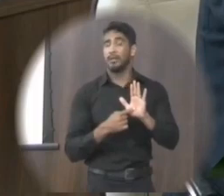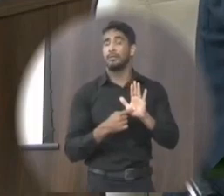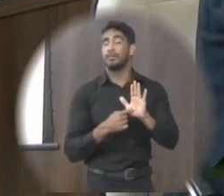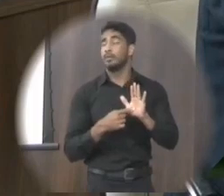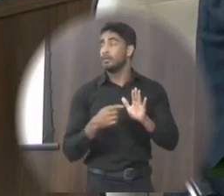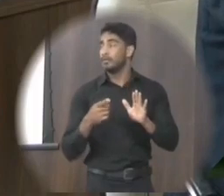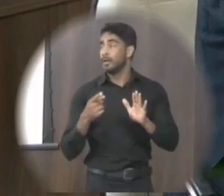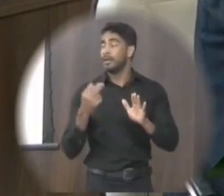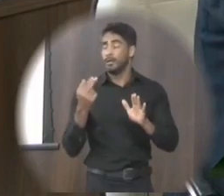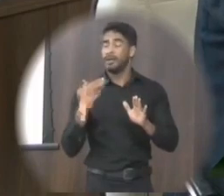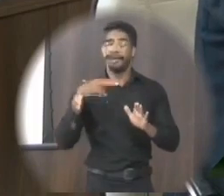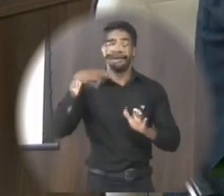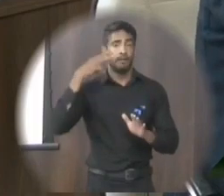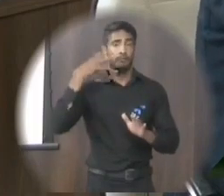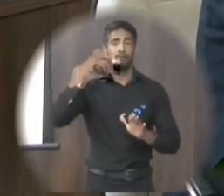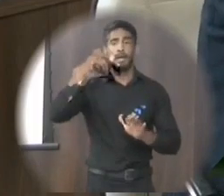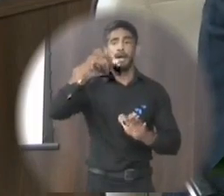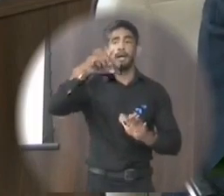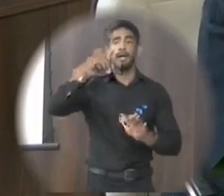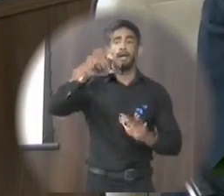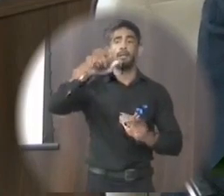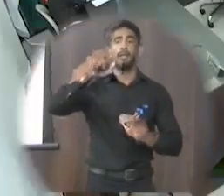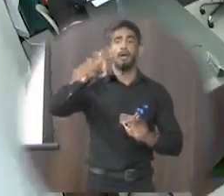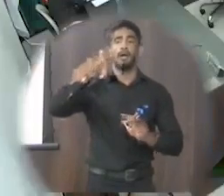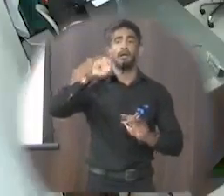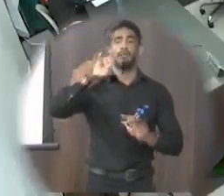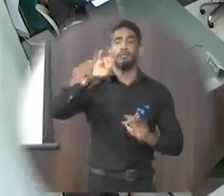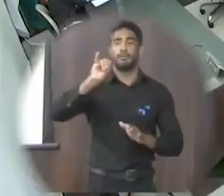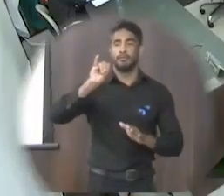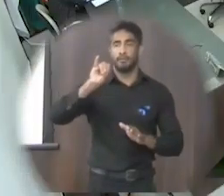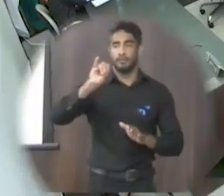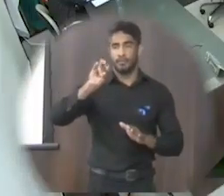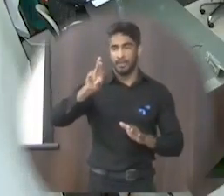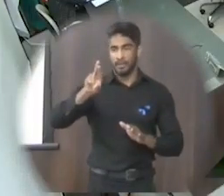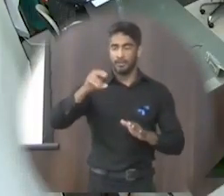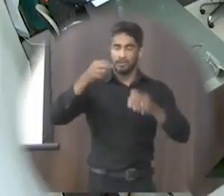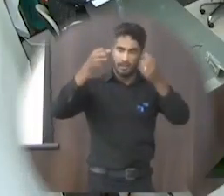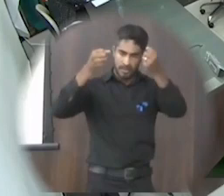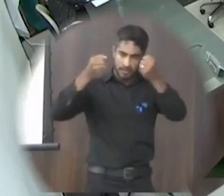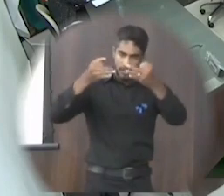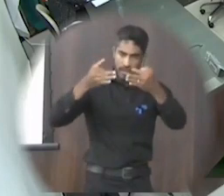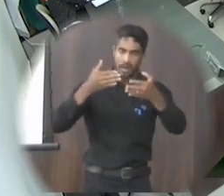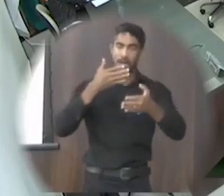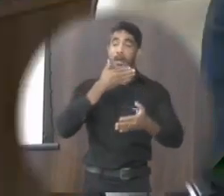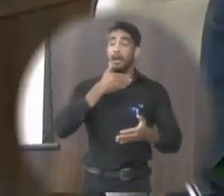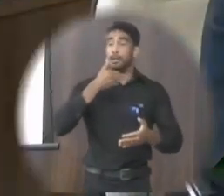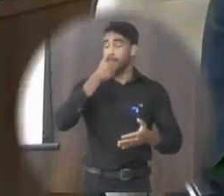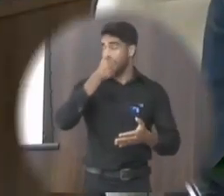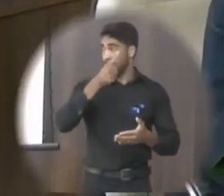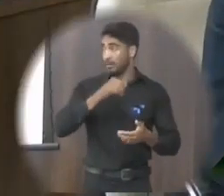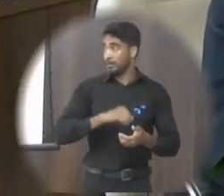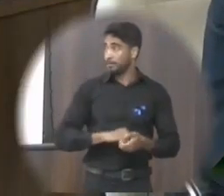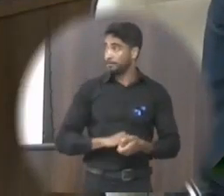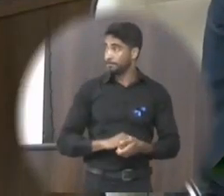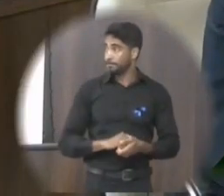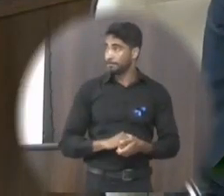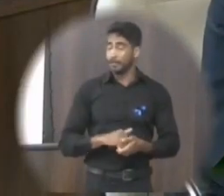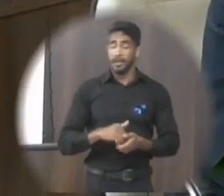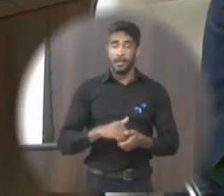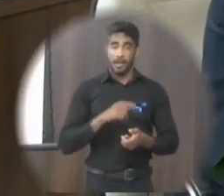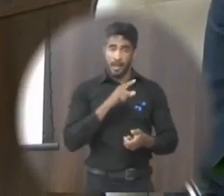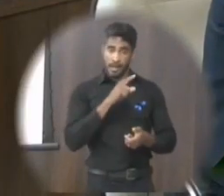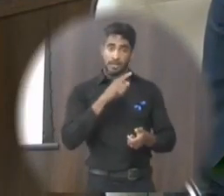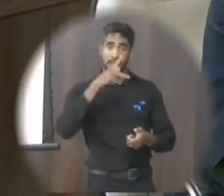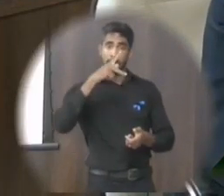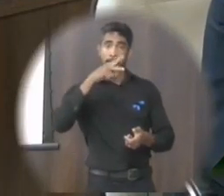vereador Adauri. E só para esclarecer melhor, essa previdência complementar